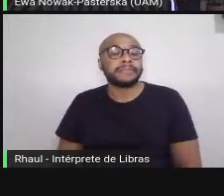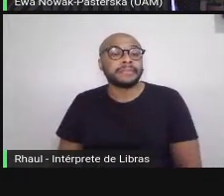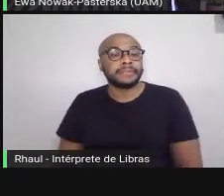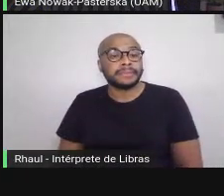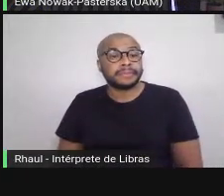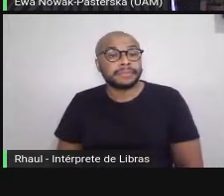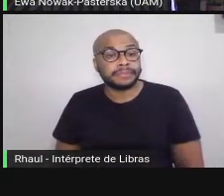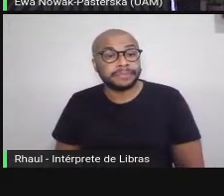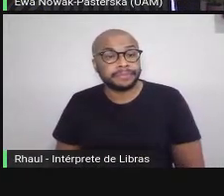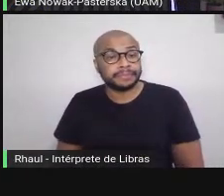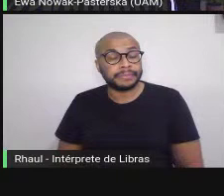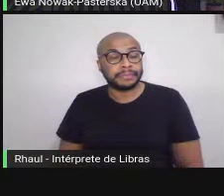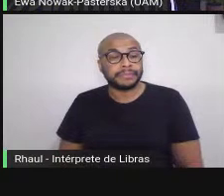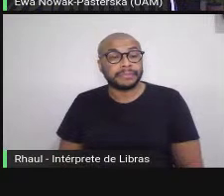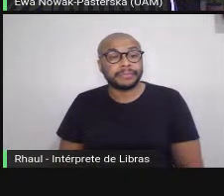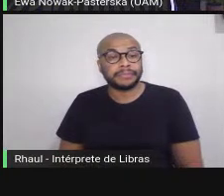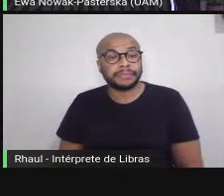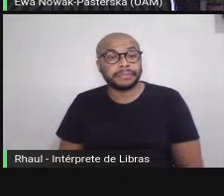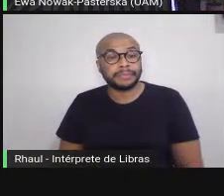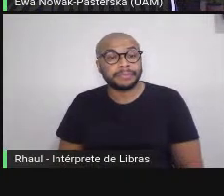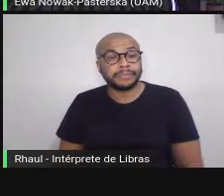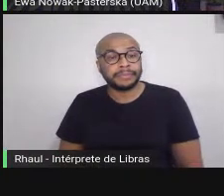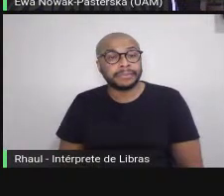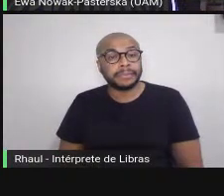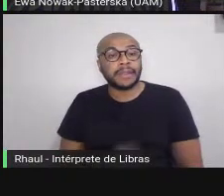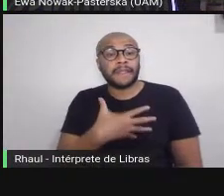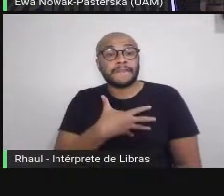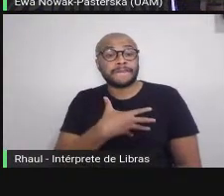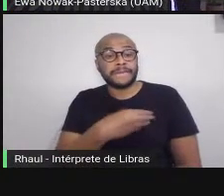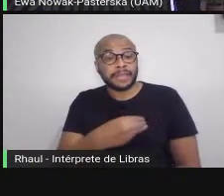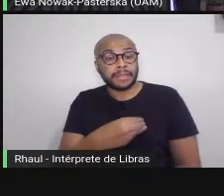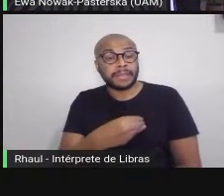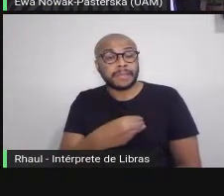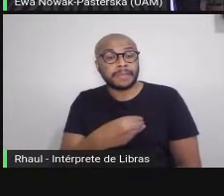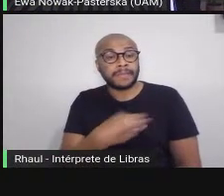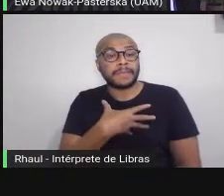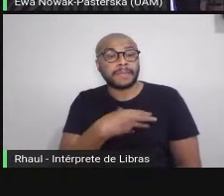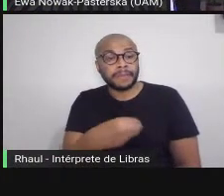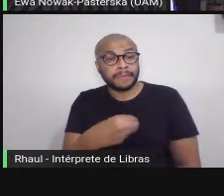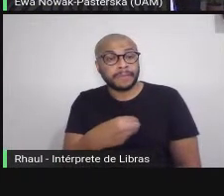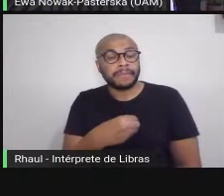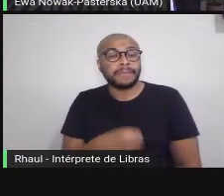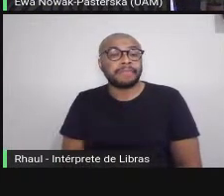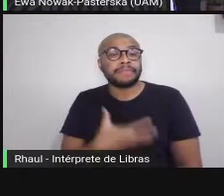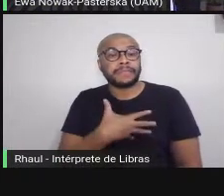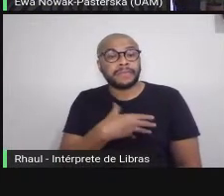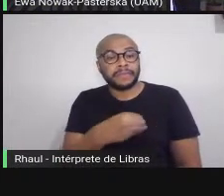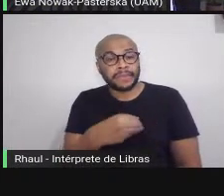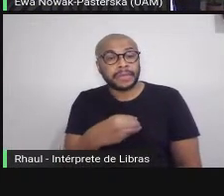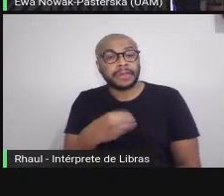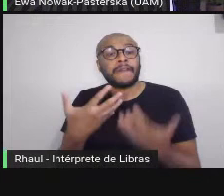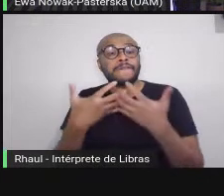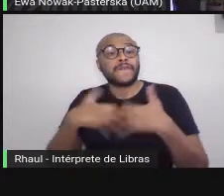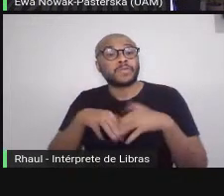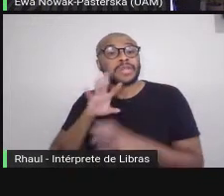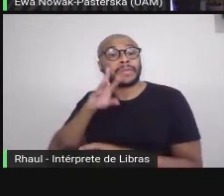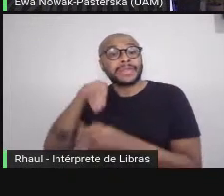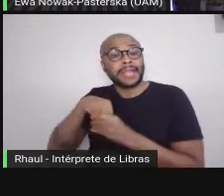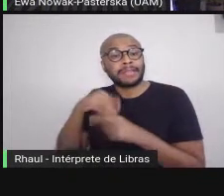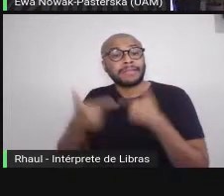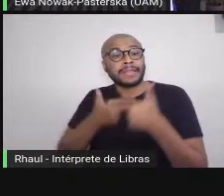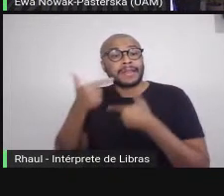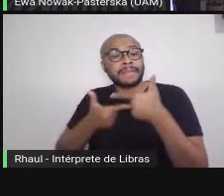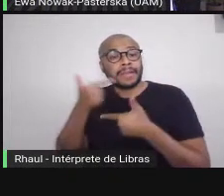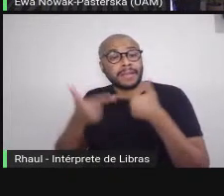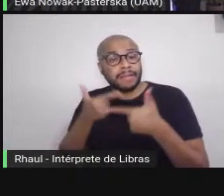Ratajczyk, Gontarczyk são os filhos, Rataj e Gontarz são funções dentro da cidade que